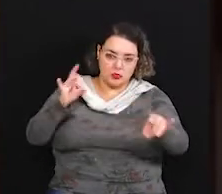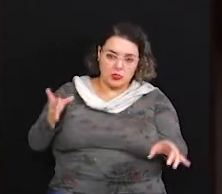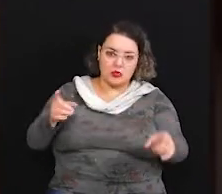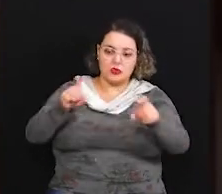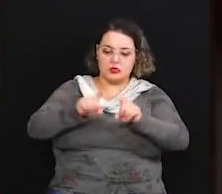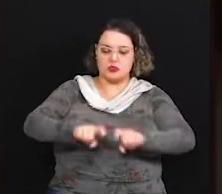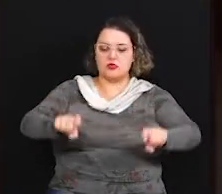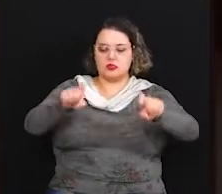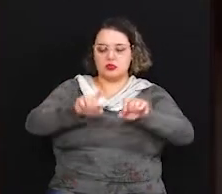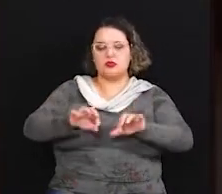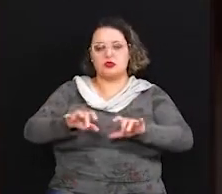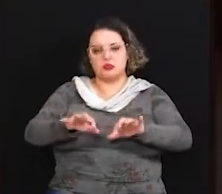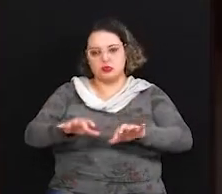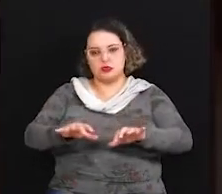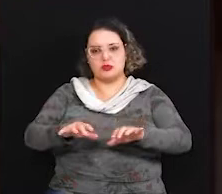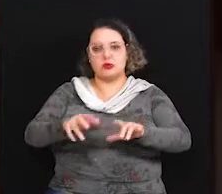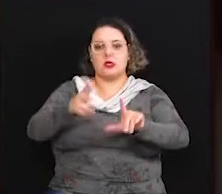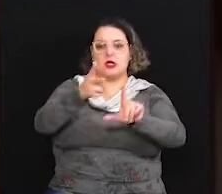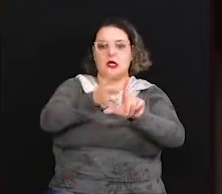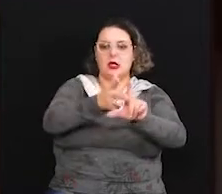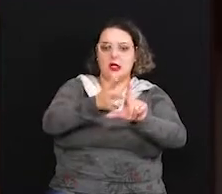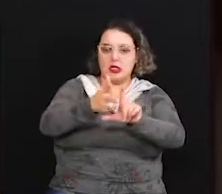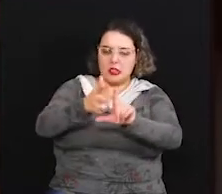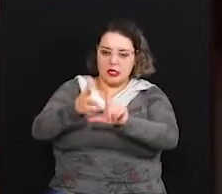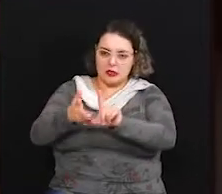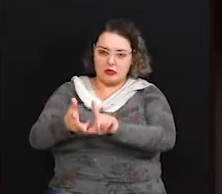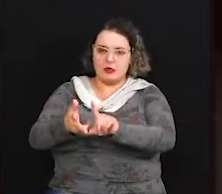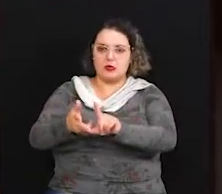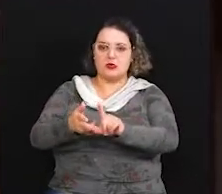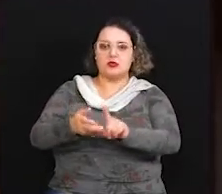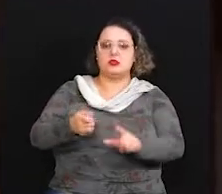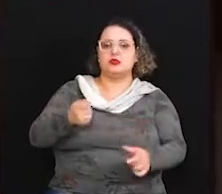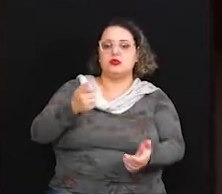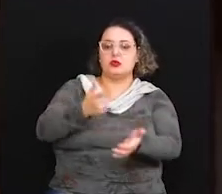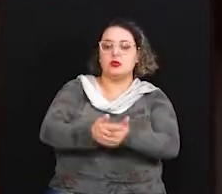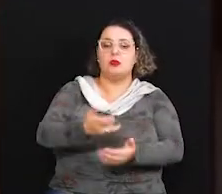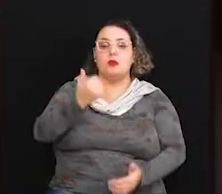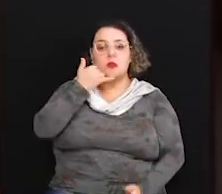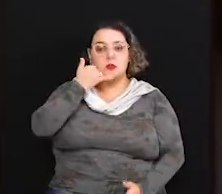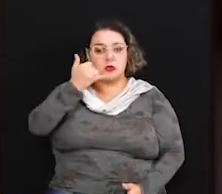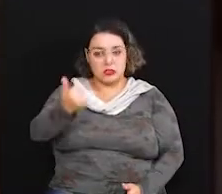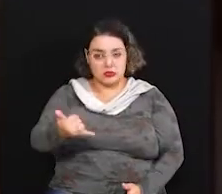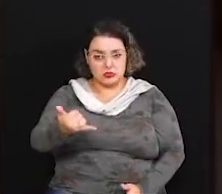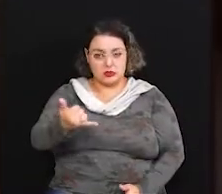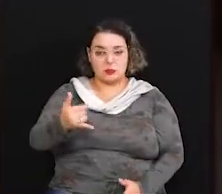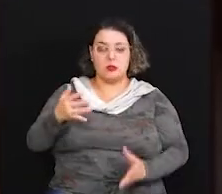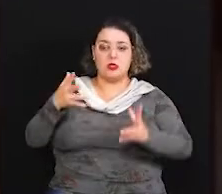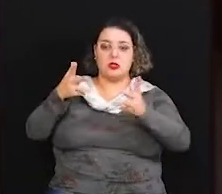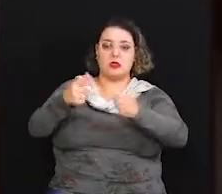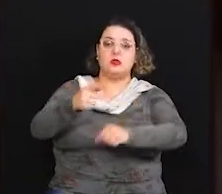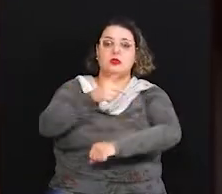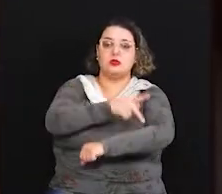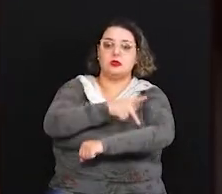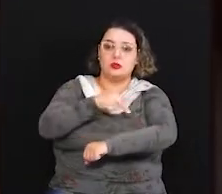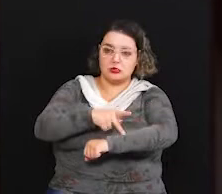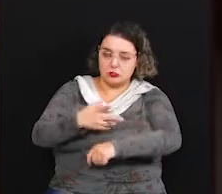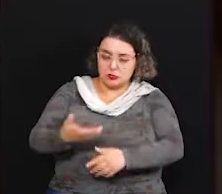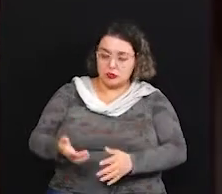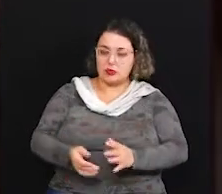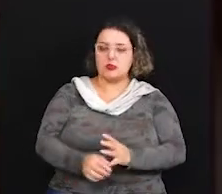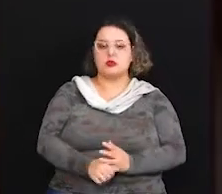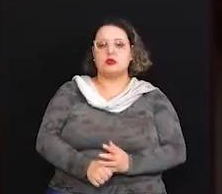através de computador, através de lives, nós compramos telefones celulares para todas as professoras,